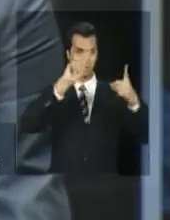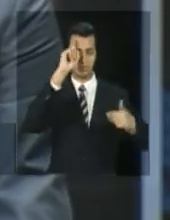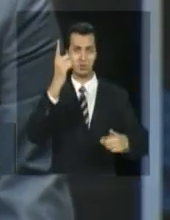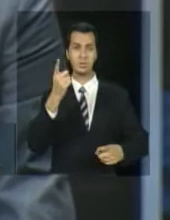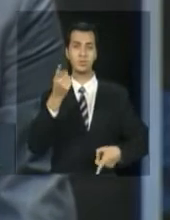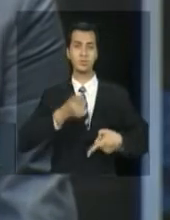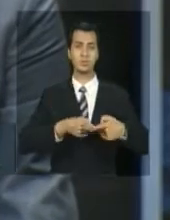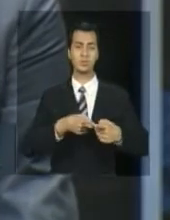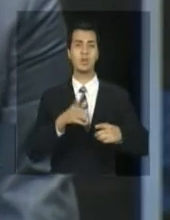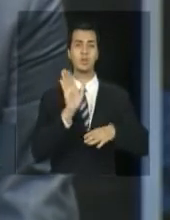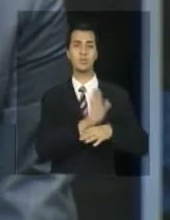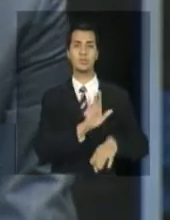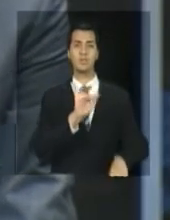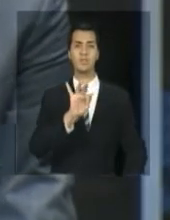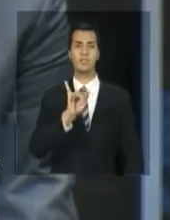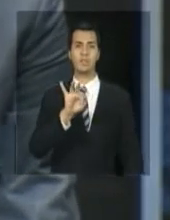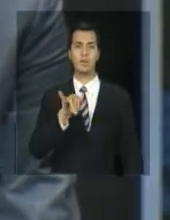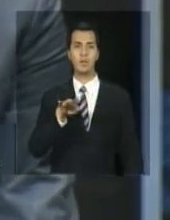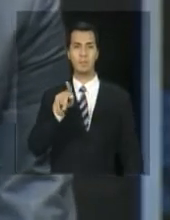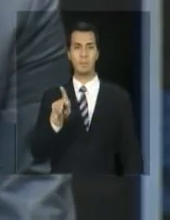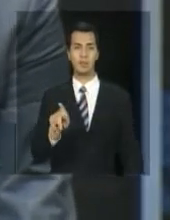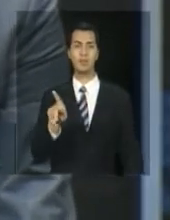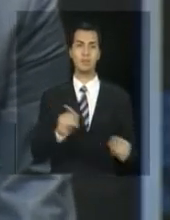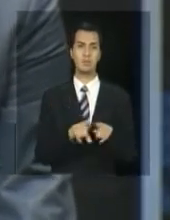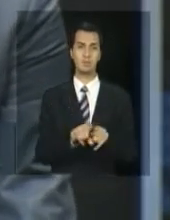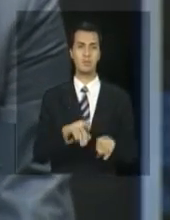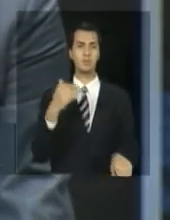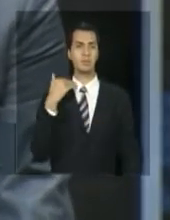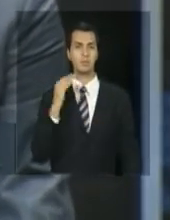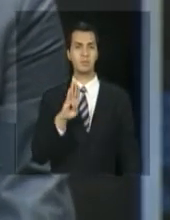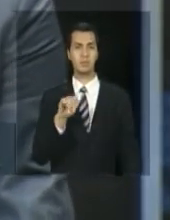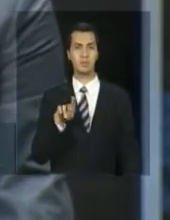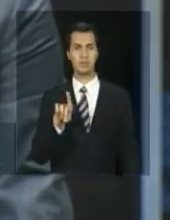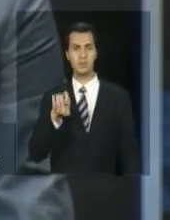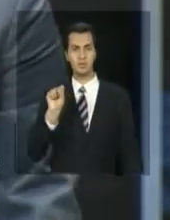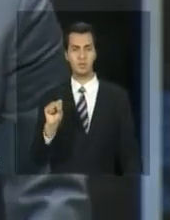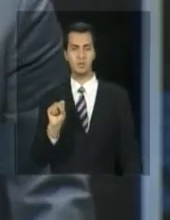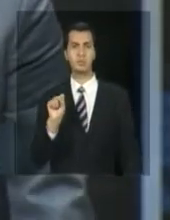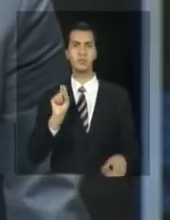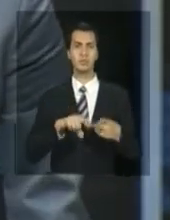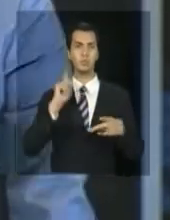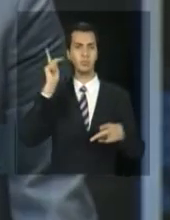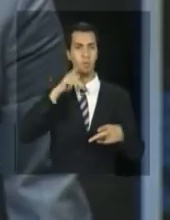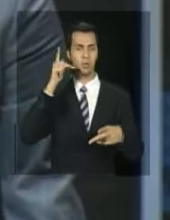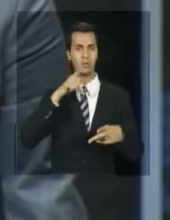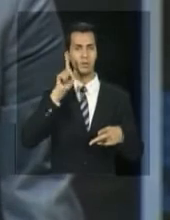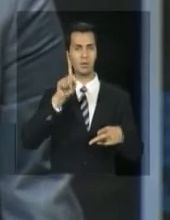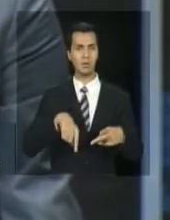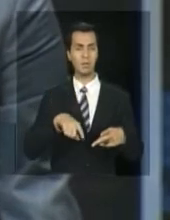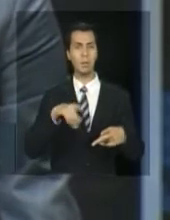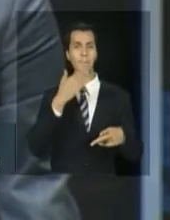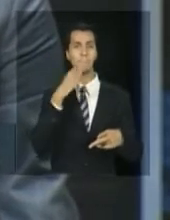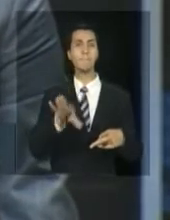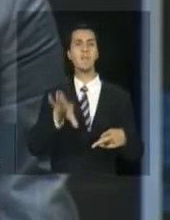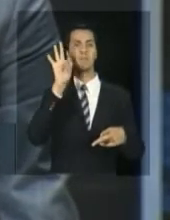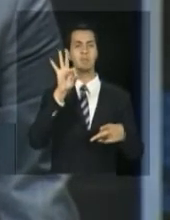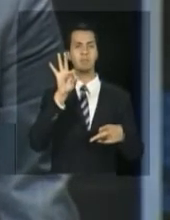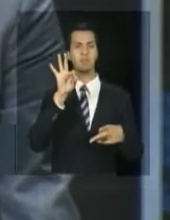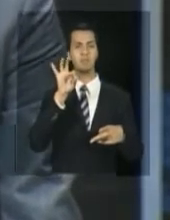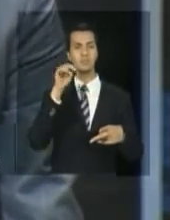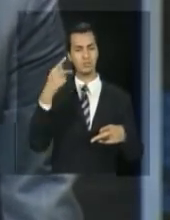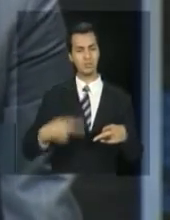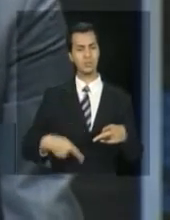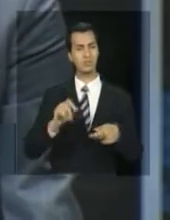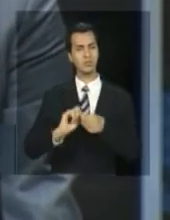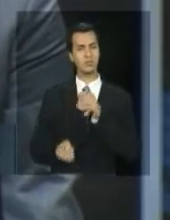por meio da FINEP e do BNDES, a política de margens de preferência para produtos nacionais